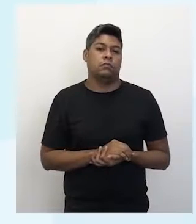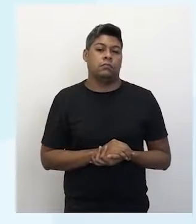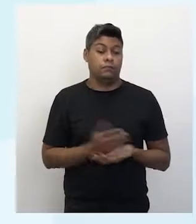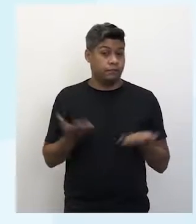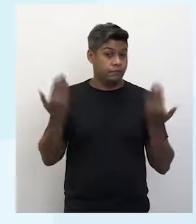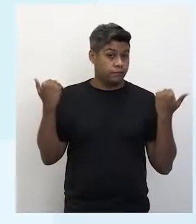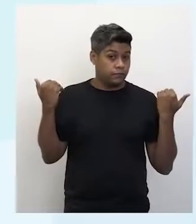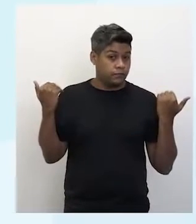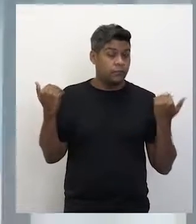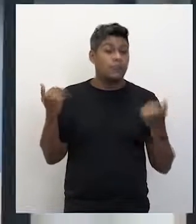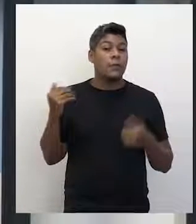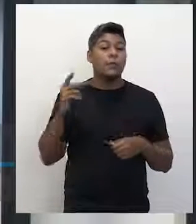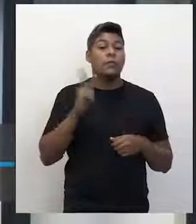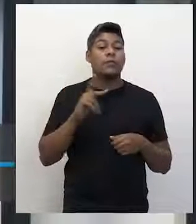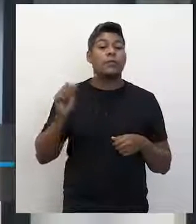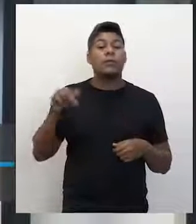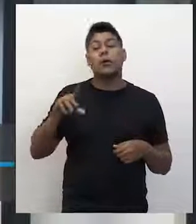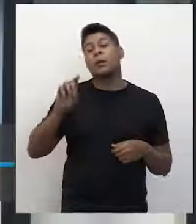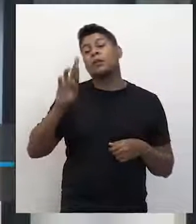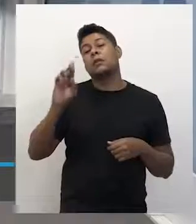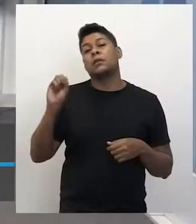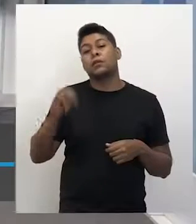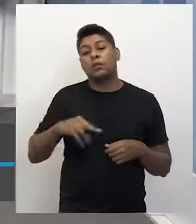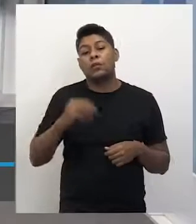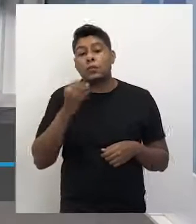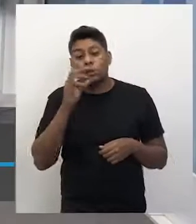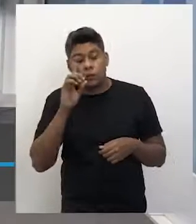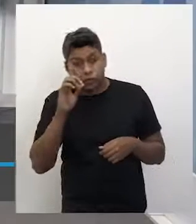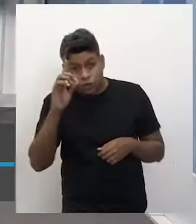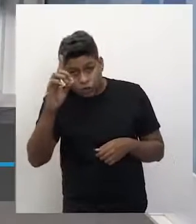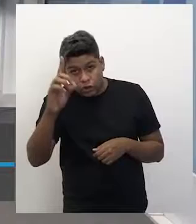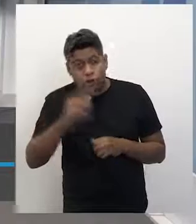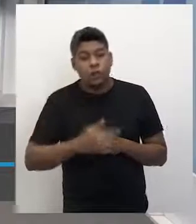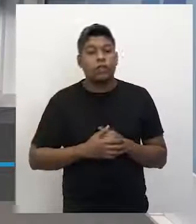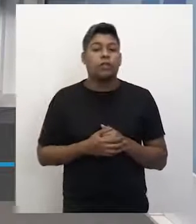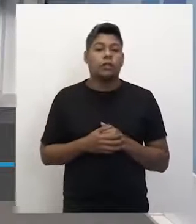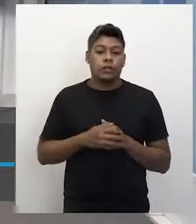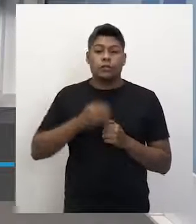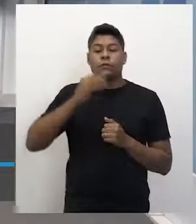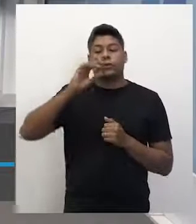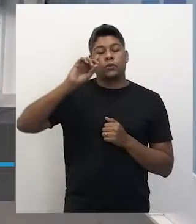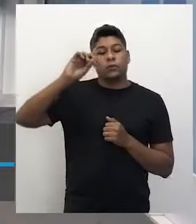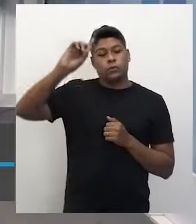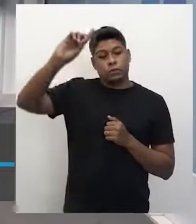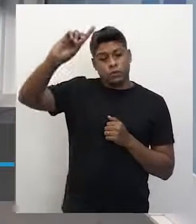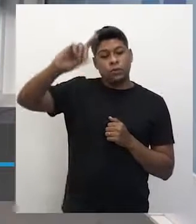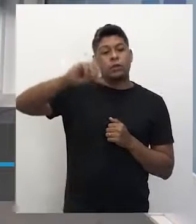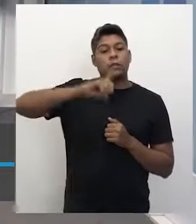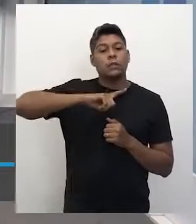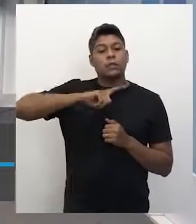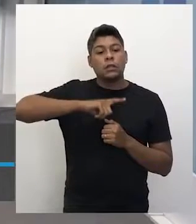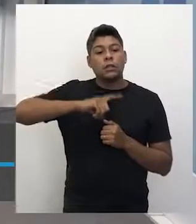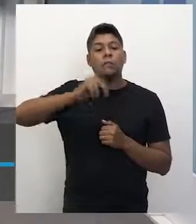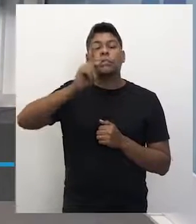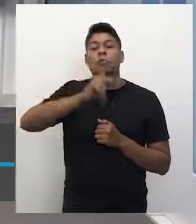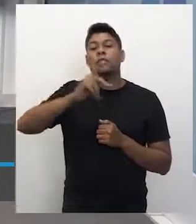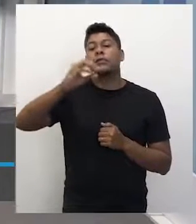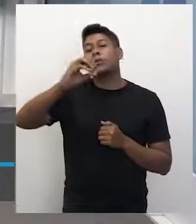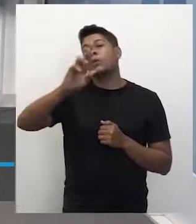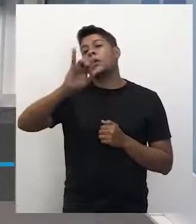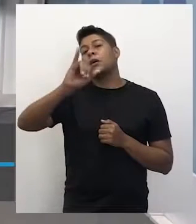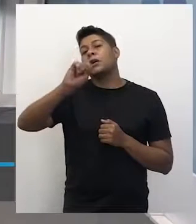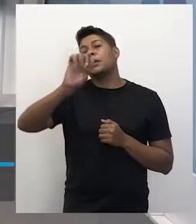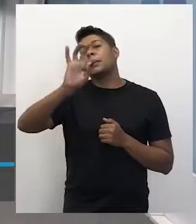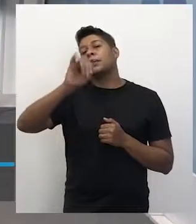Vamos lá, diz aí para o professor Anderson, bom dia, bom Vamos lá, vamos dia. lá. Bom dia. Bom dia, bom Está dia. chegando aqui, professora